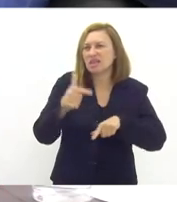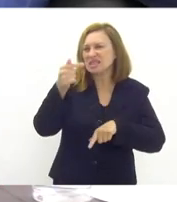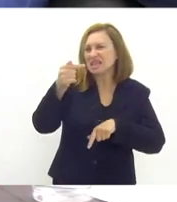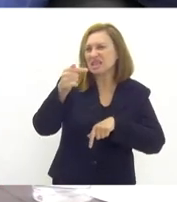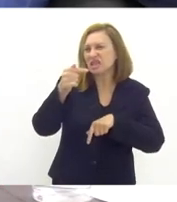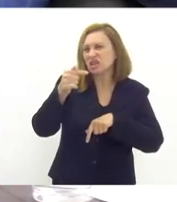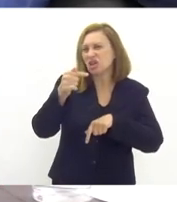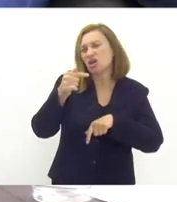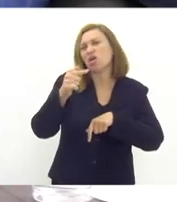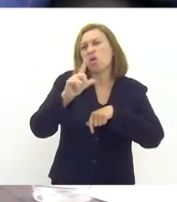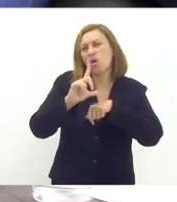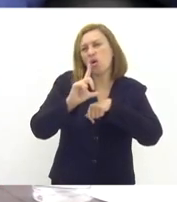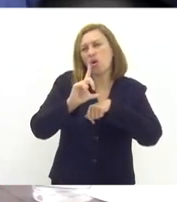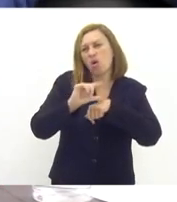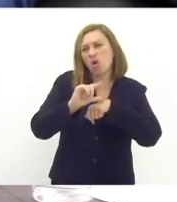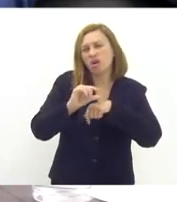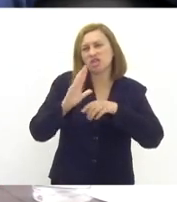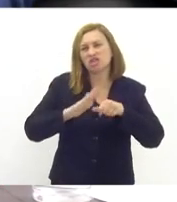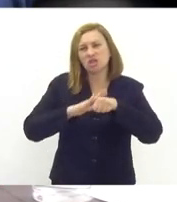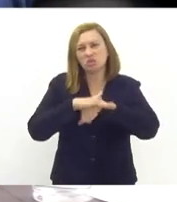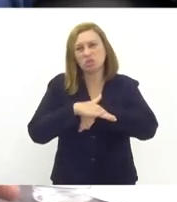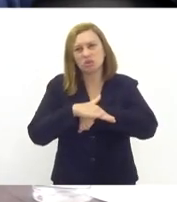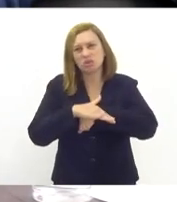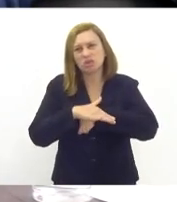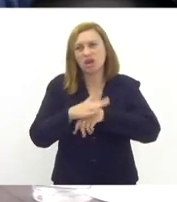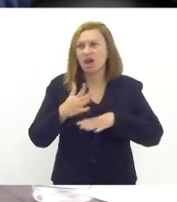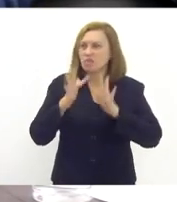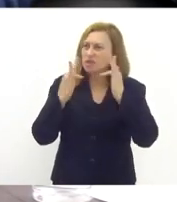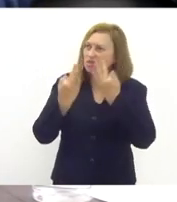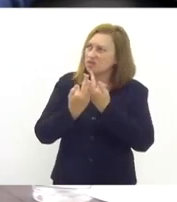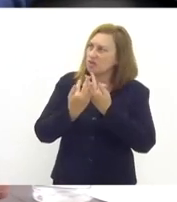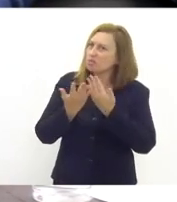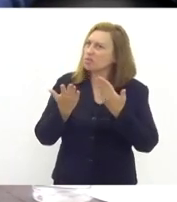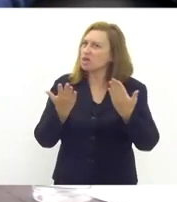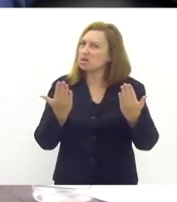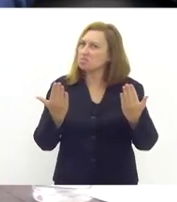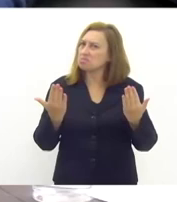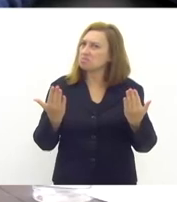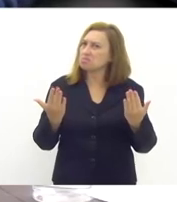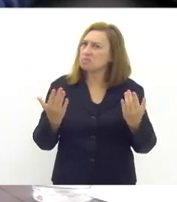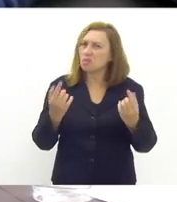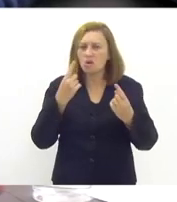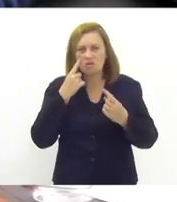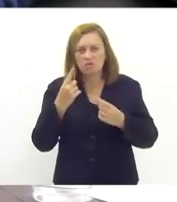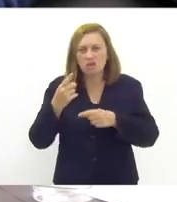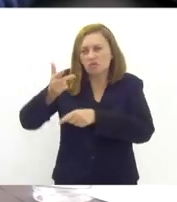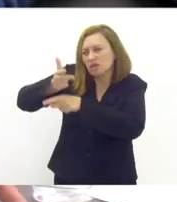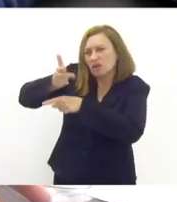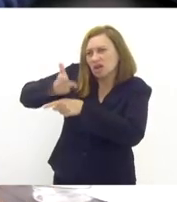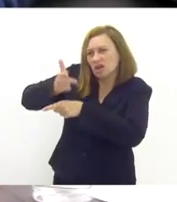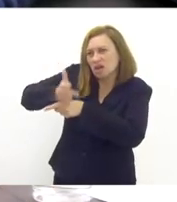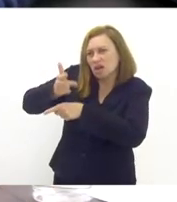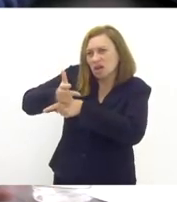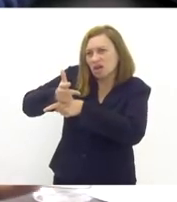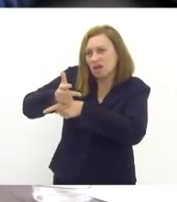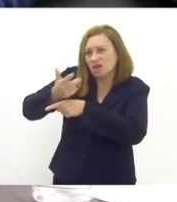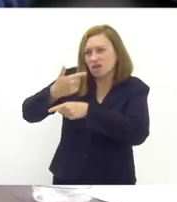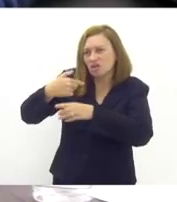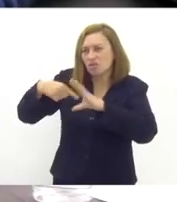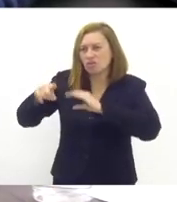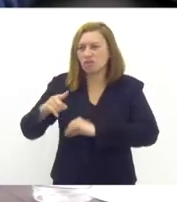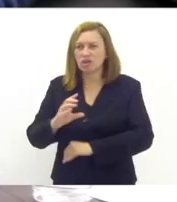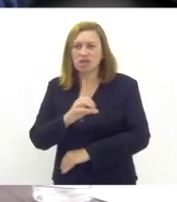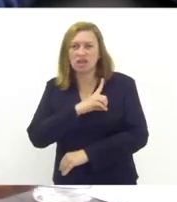noite. O roubo foi 7h15. E minha família com ponto biométrico, com câmera de serviço, prontamente levou à delegacia. A gente fala,